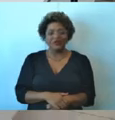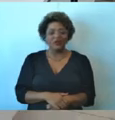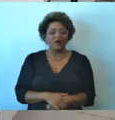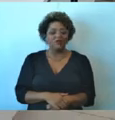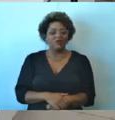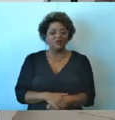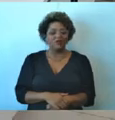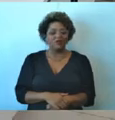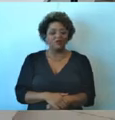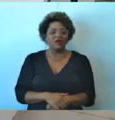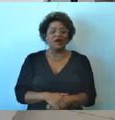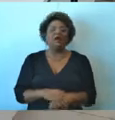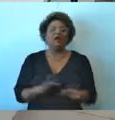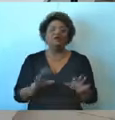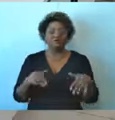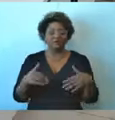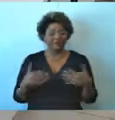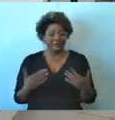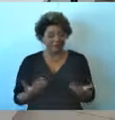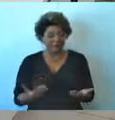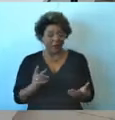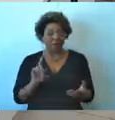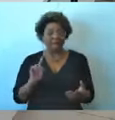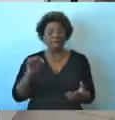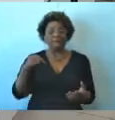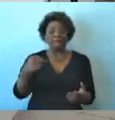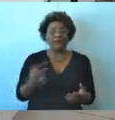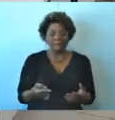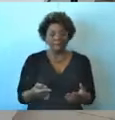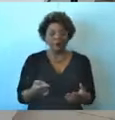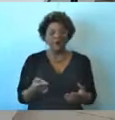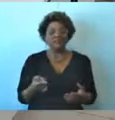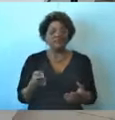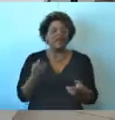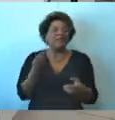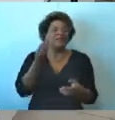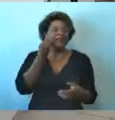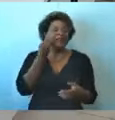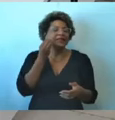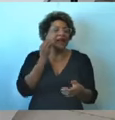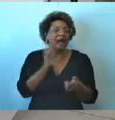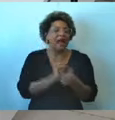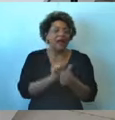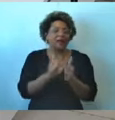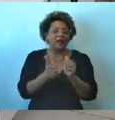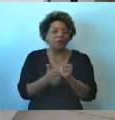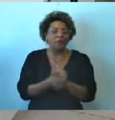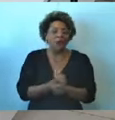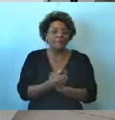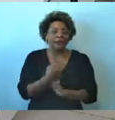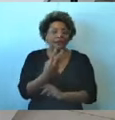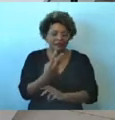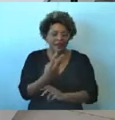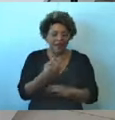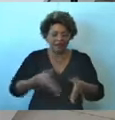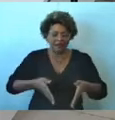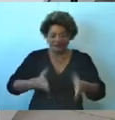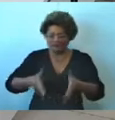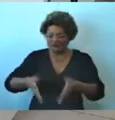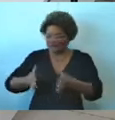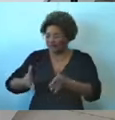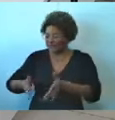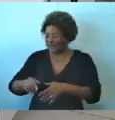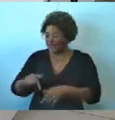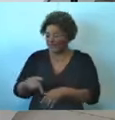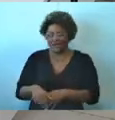Vai tornar a adequar para 3 faixas. Por exemplo, você consegue dividir aqui na área central, principalmente, que tem 12 metros a